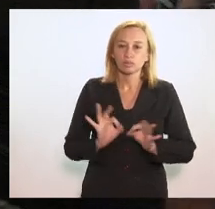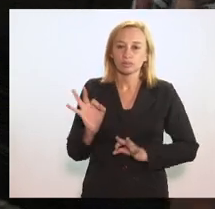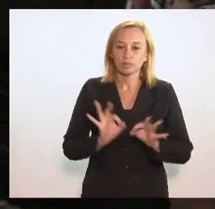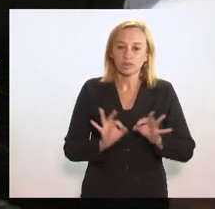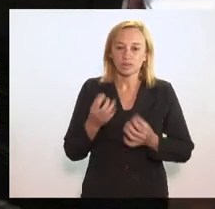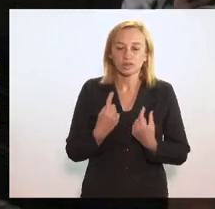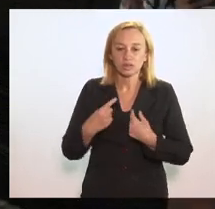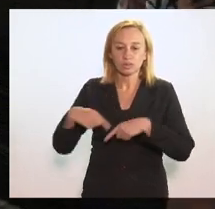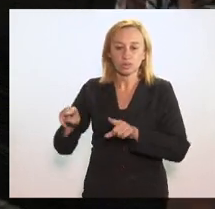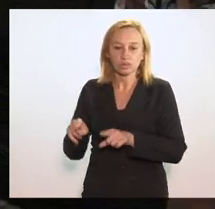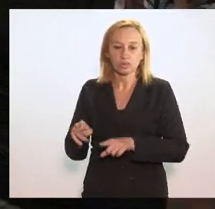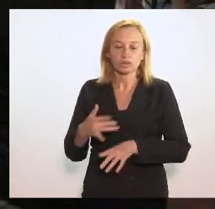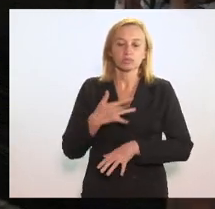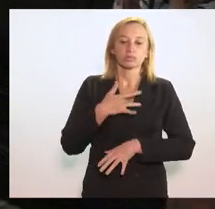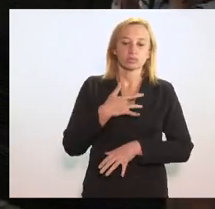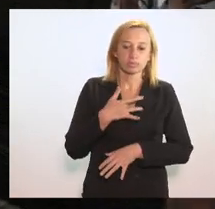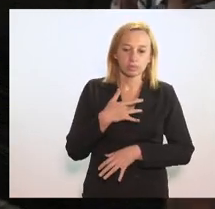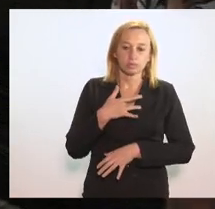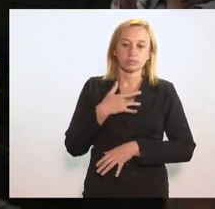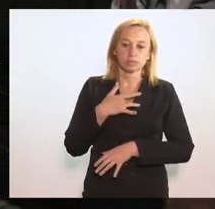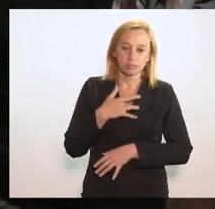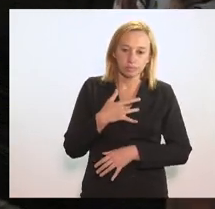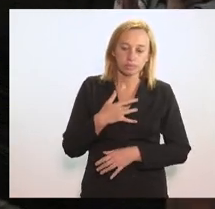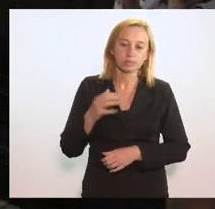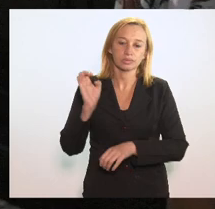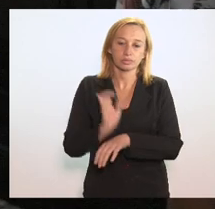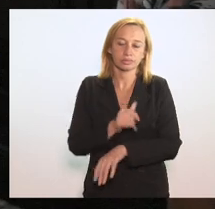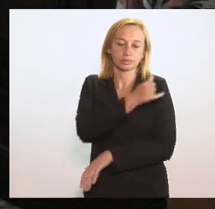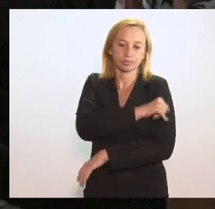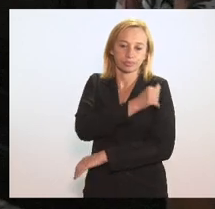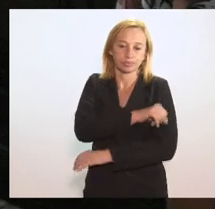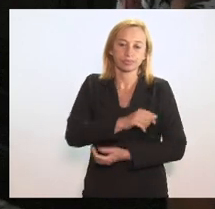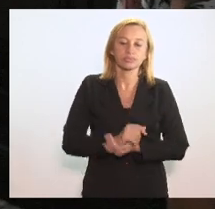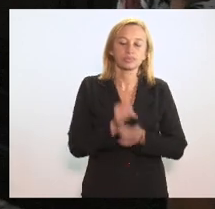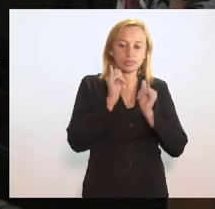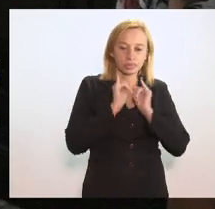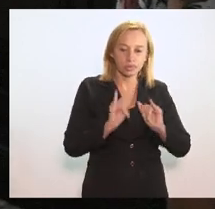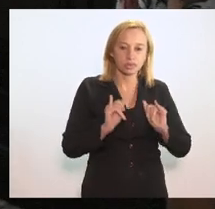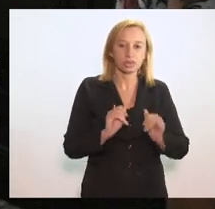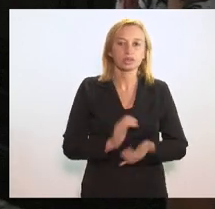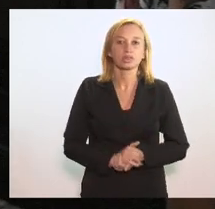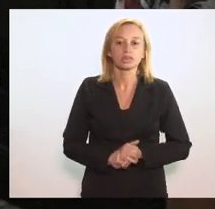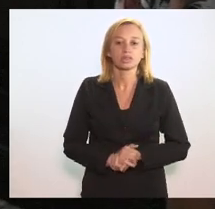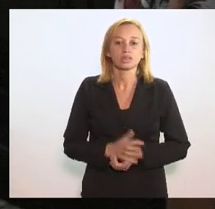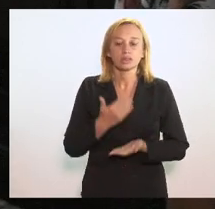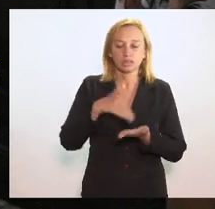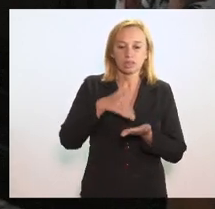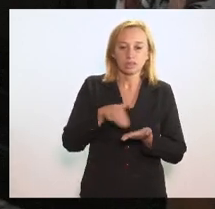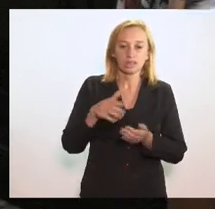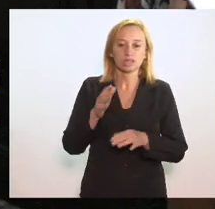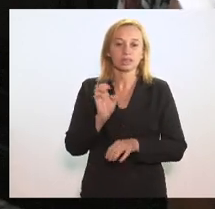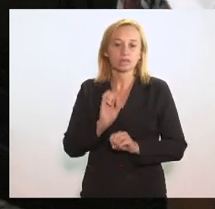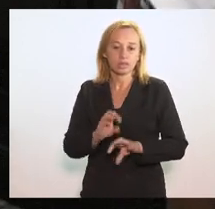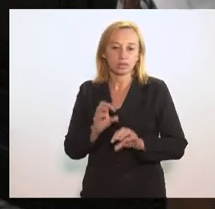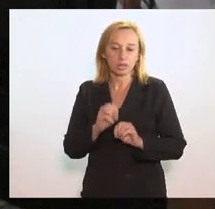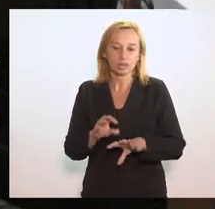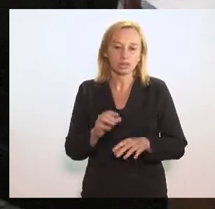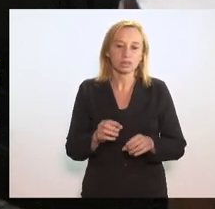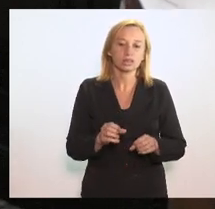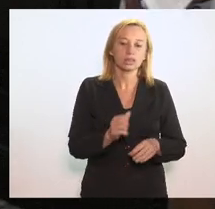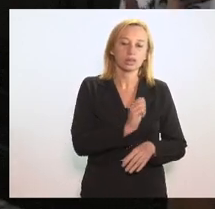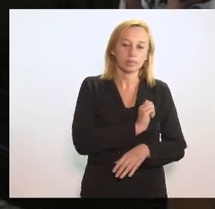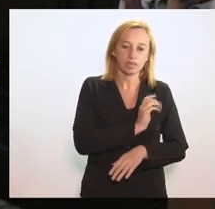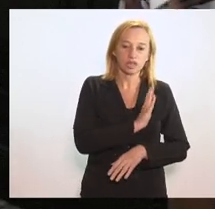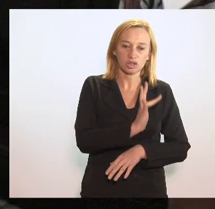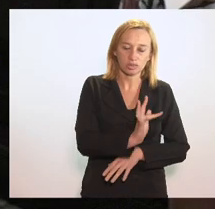de erradicação da tuberculose no Rio de Janeiro. Hoje foi anunciado para o secretário de Educação da Baixada Fluminense,